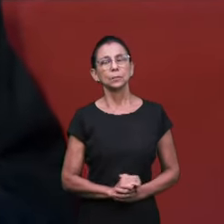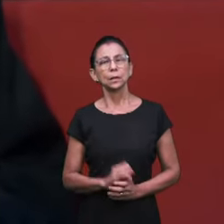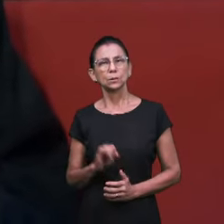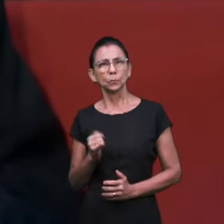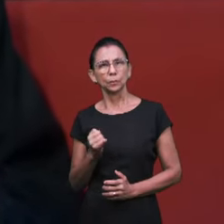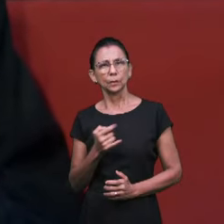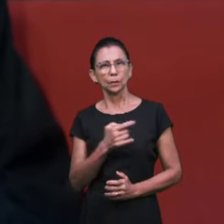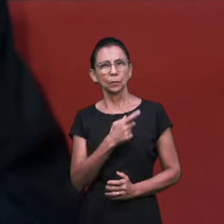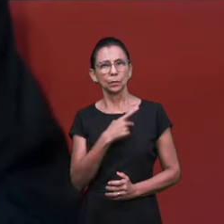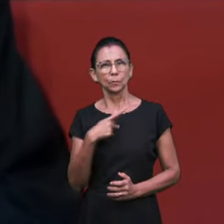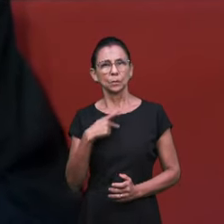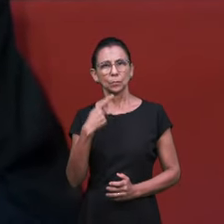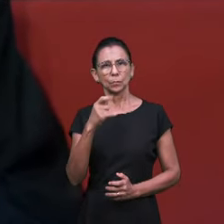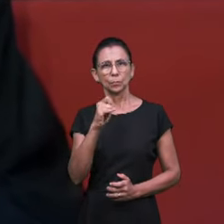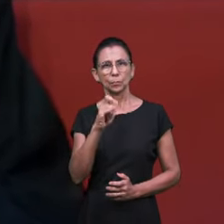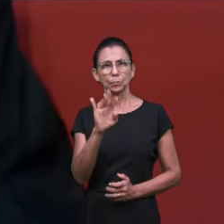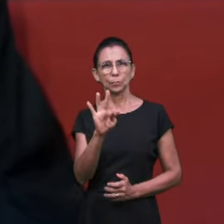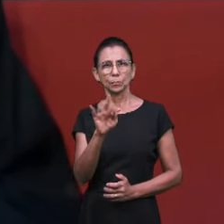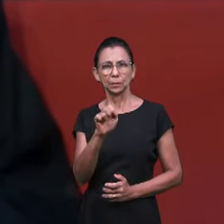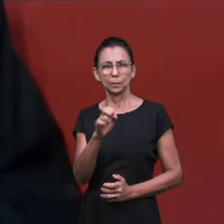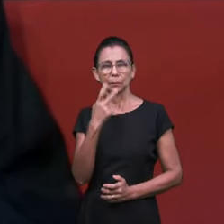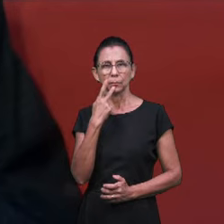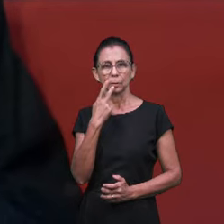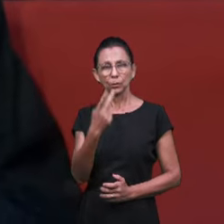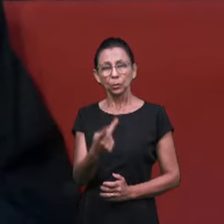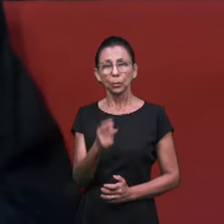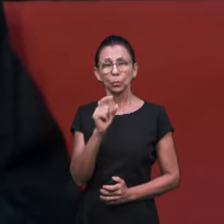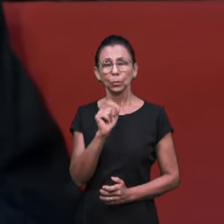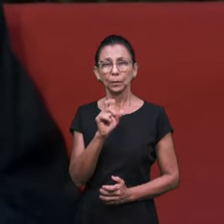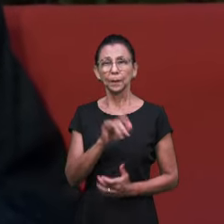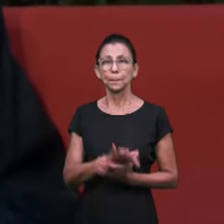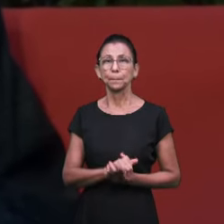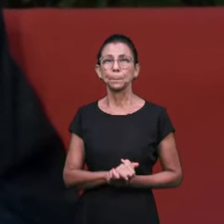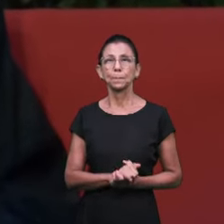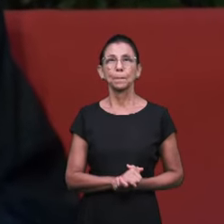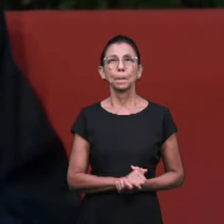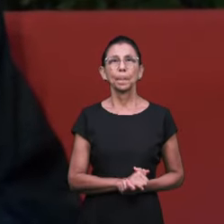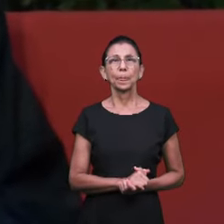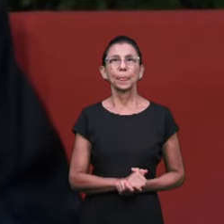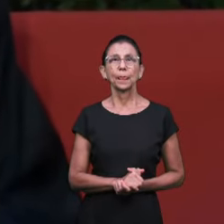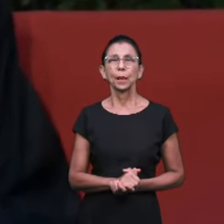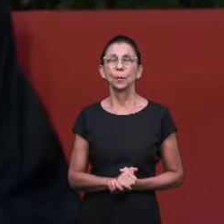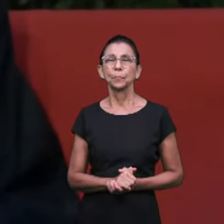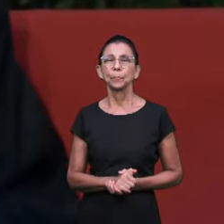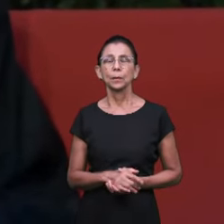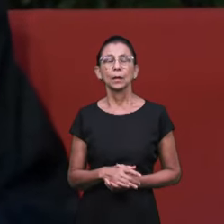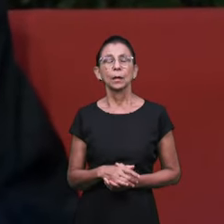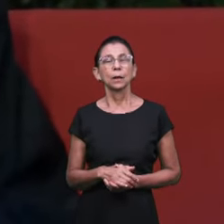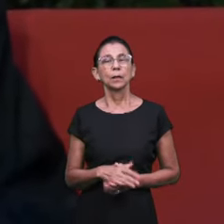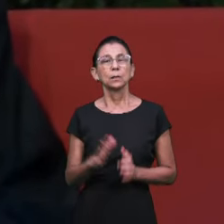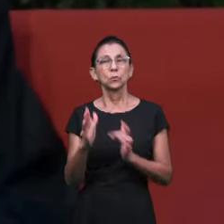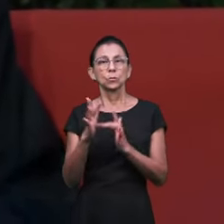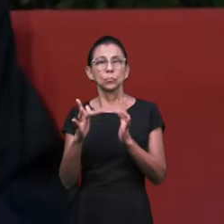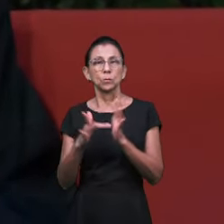falou e dizer que Jesus falou como a primeira vez sobre a sua